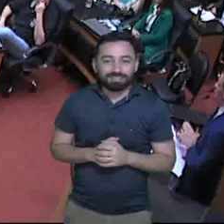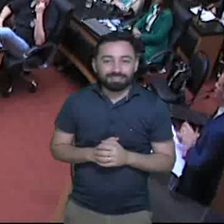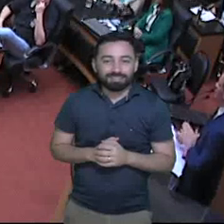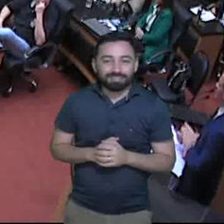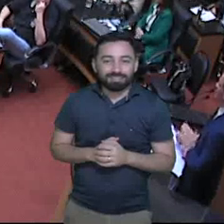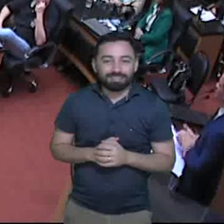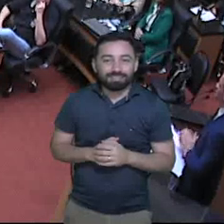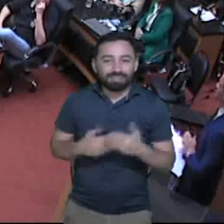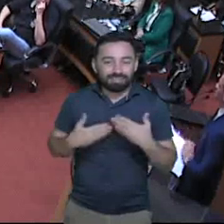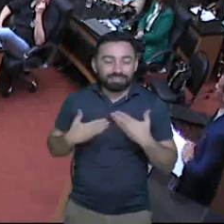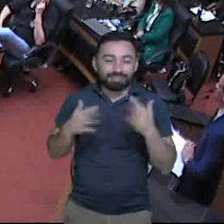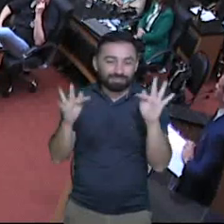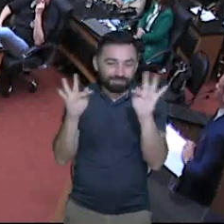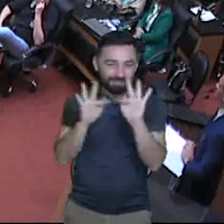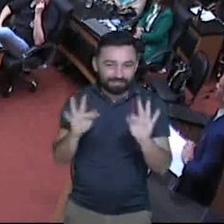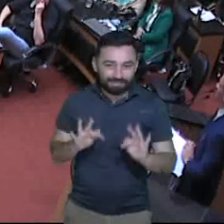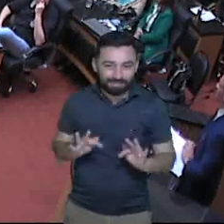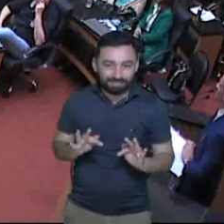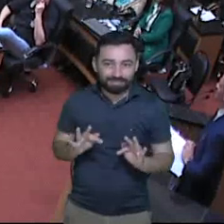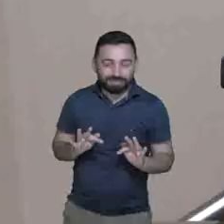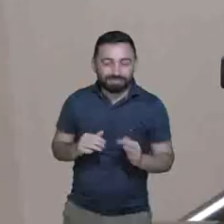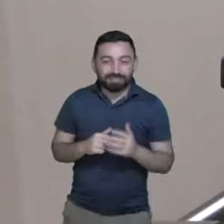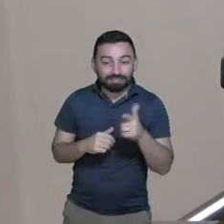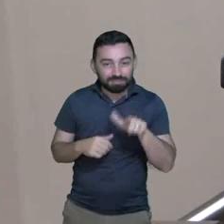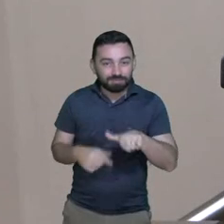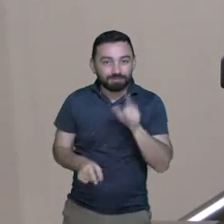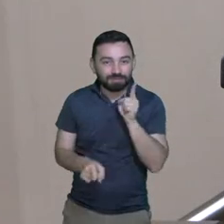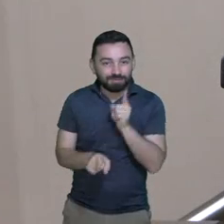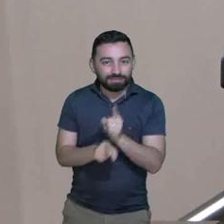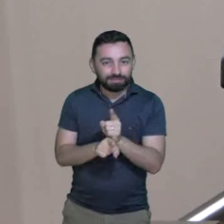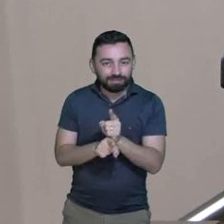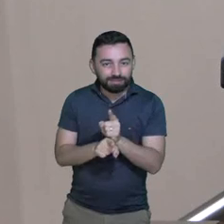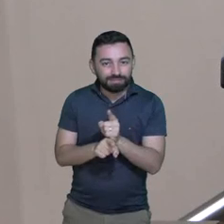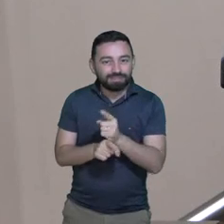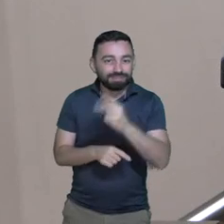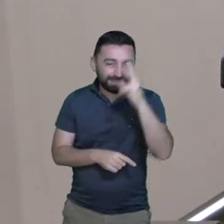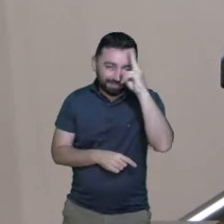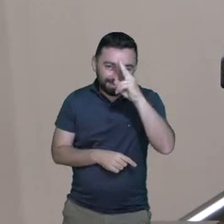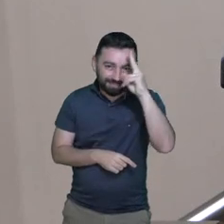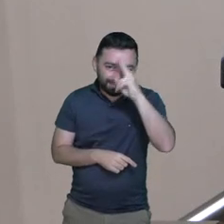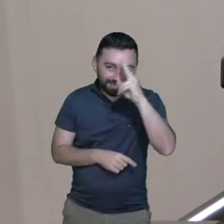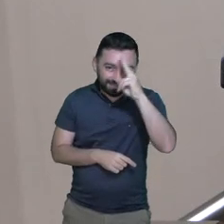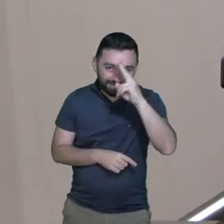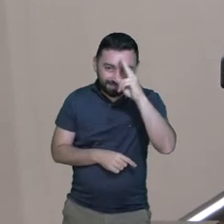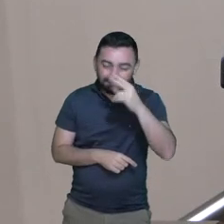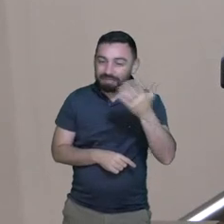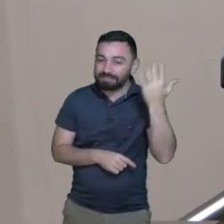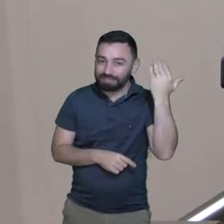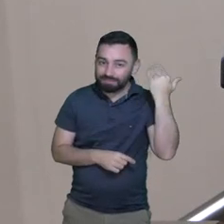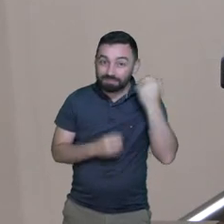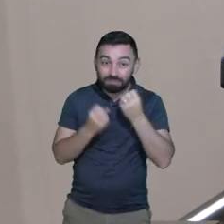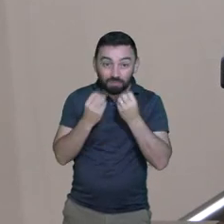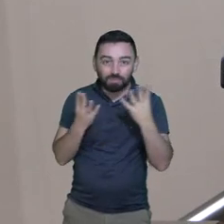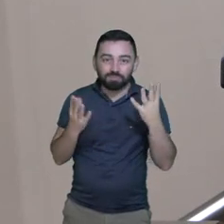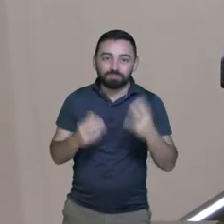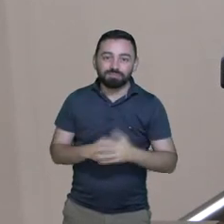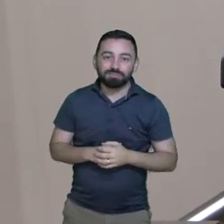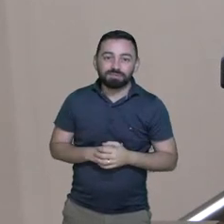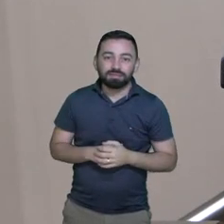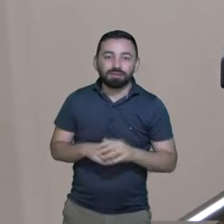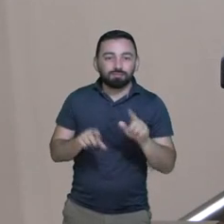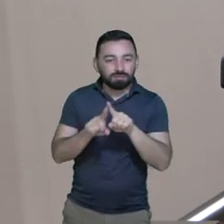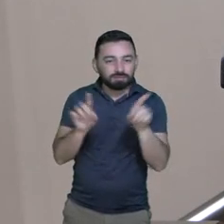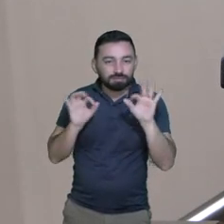Fiquei muito feliz muito feliz de te reencontrar e lembrar daqueles tempos que eram tão bons vocês com